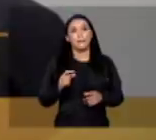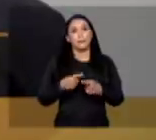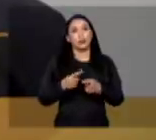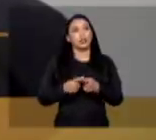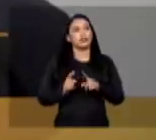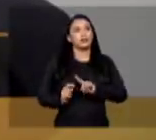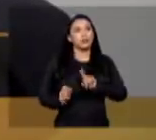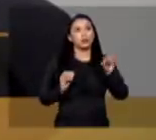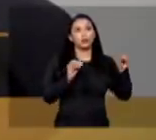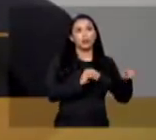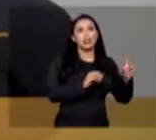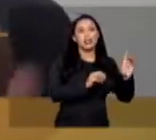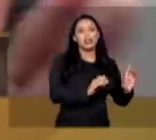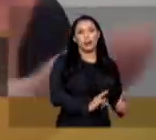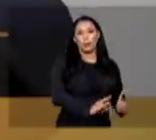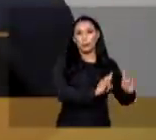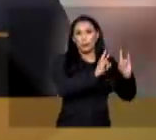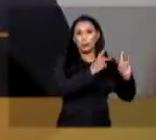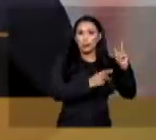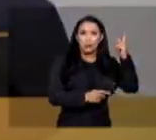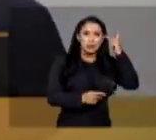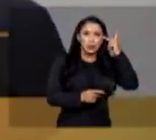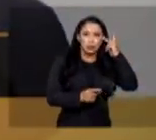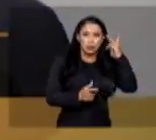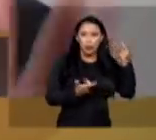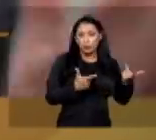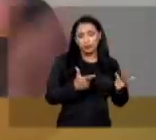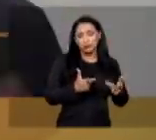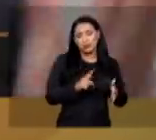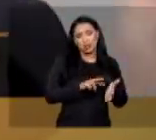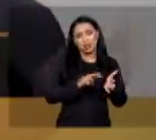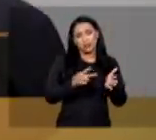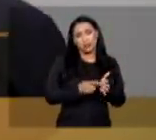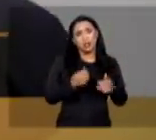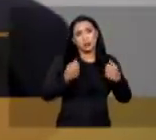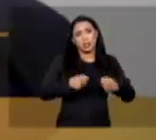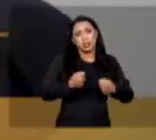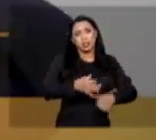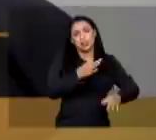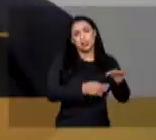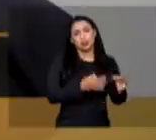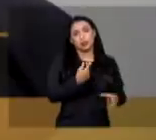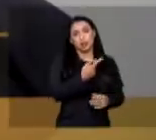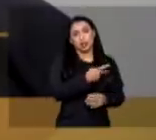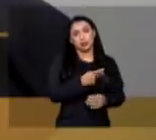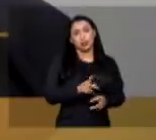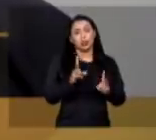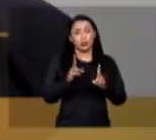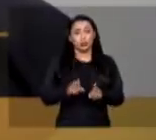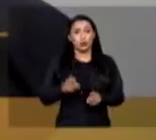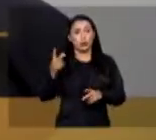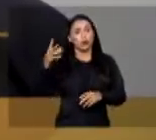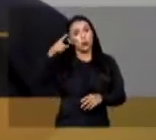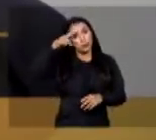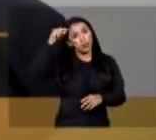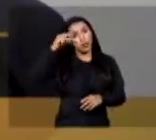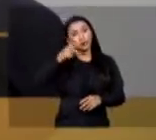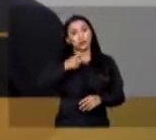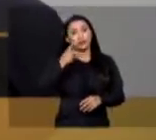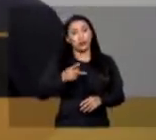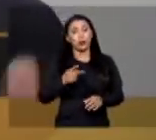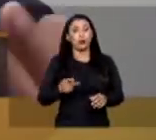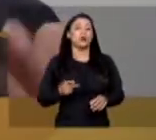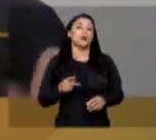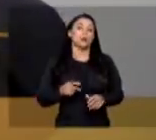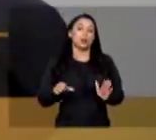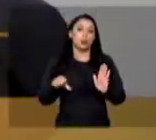critério atrativo da competência territorial. Já foi agora observado pelo ministro Fachin, pelo ministro Barroso. Isso porque, como se sabe, o crime de